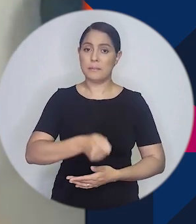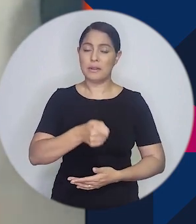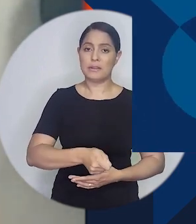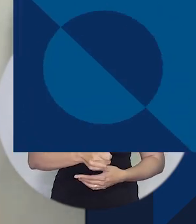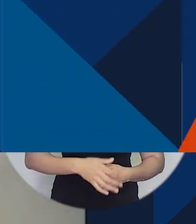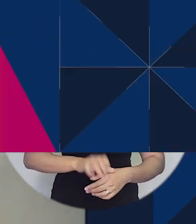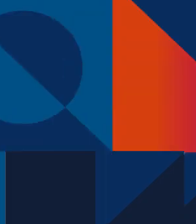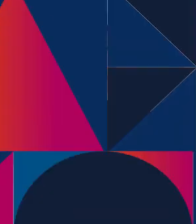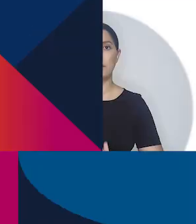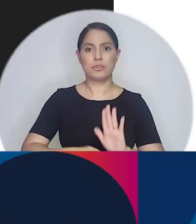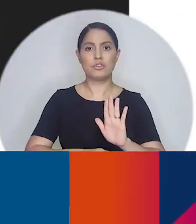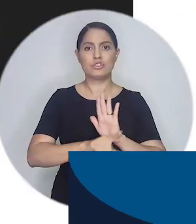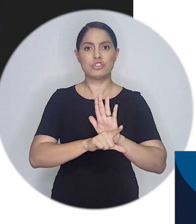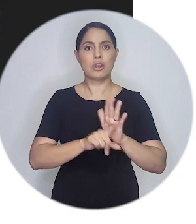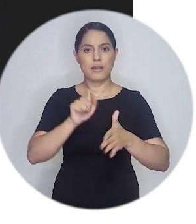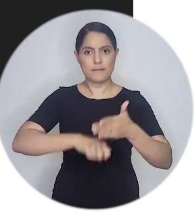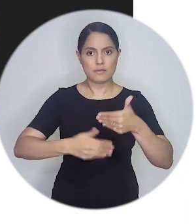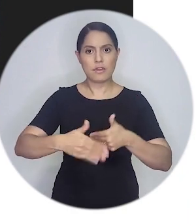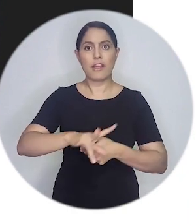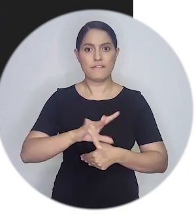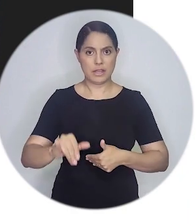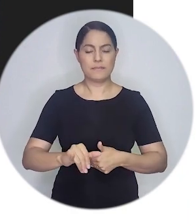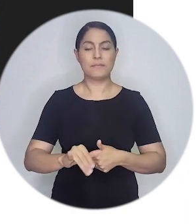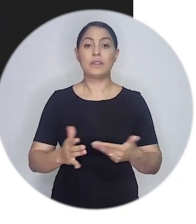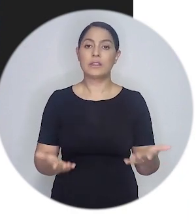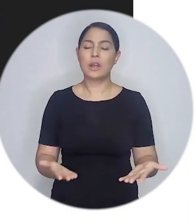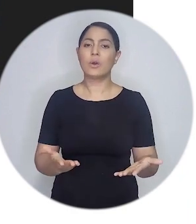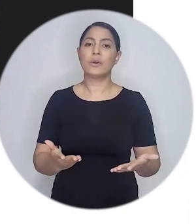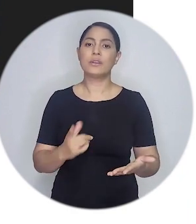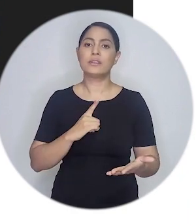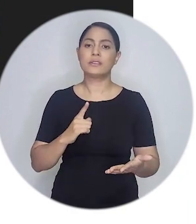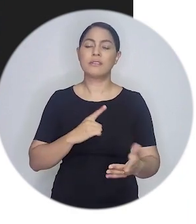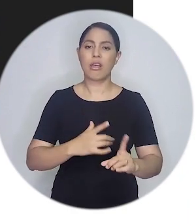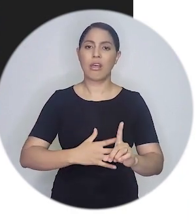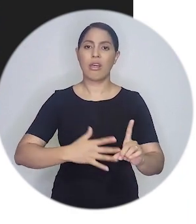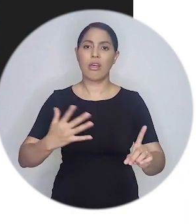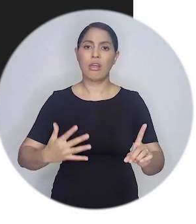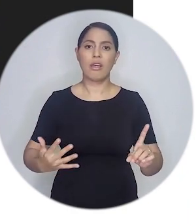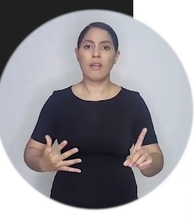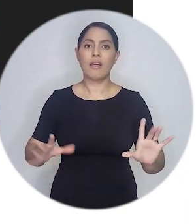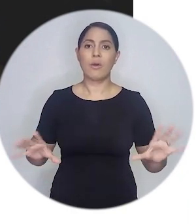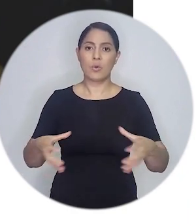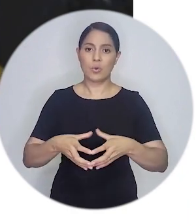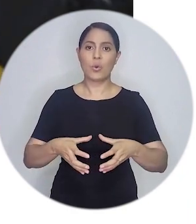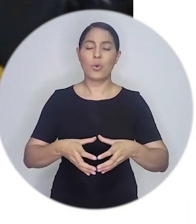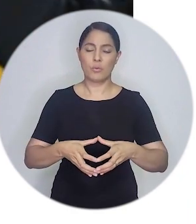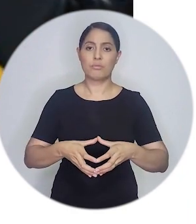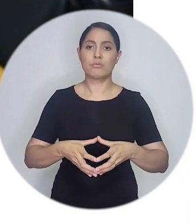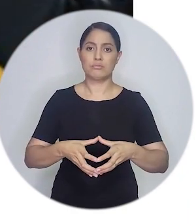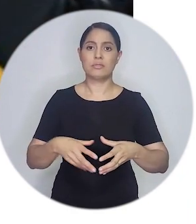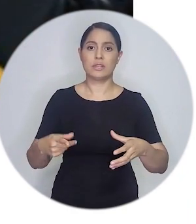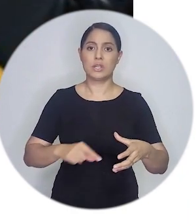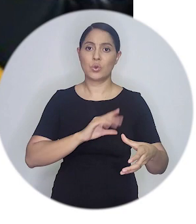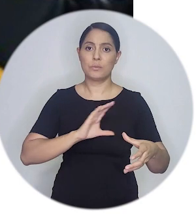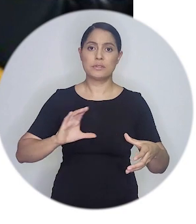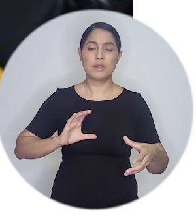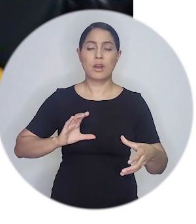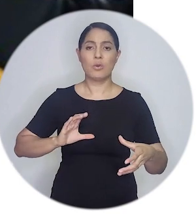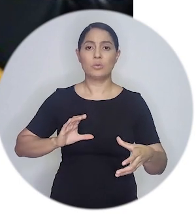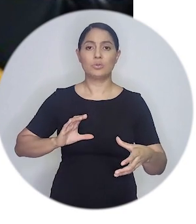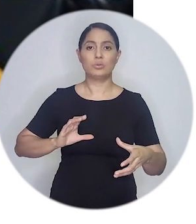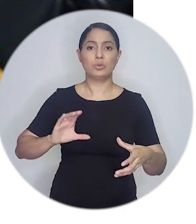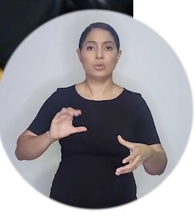infração ético-disciplinar também, quando esse projeto de lei for sancionado. A Comissão de Diversidade Sexual e de Gênero do Conselho